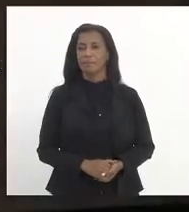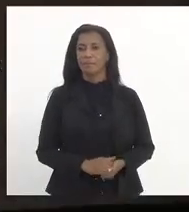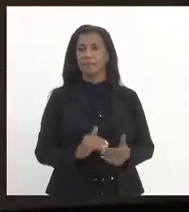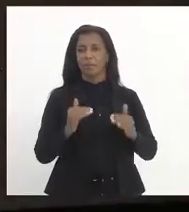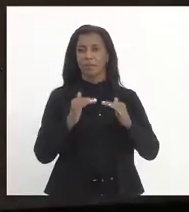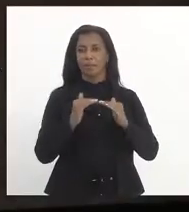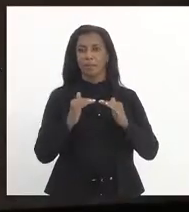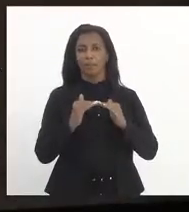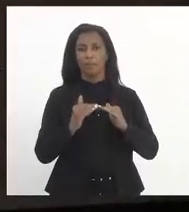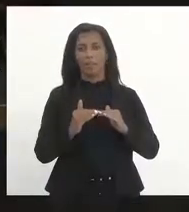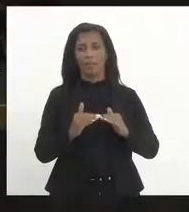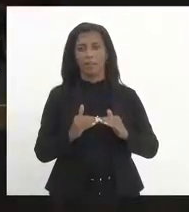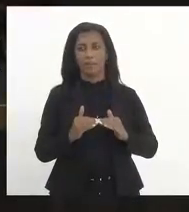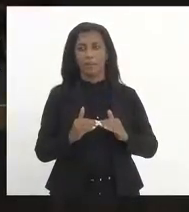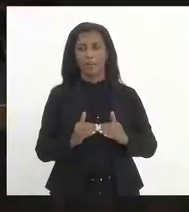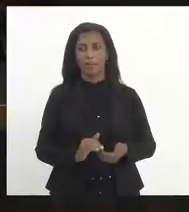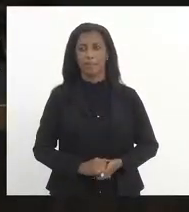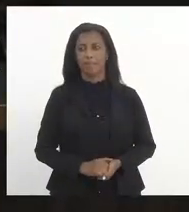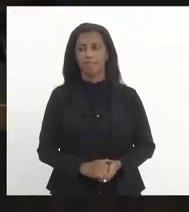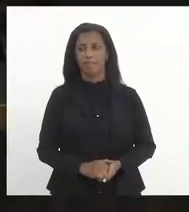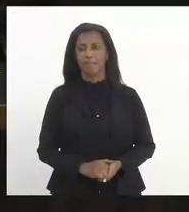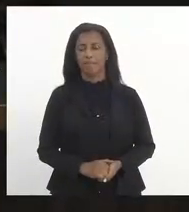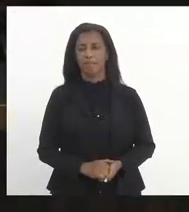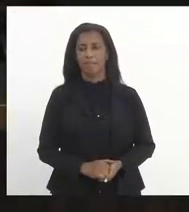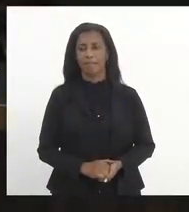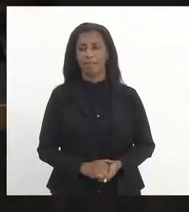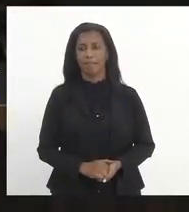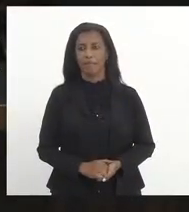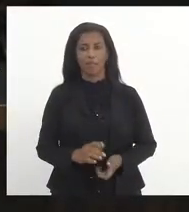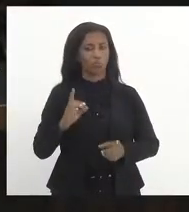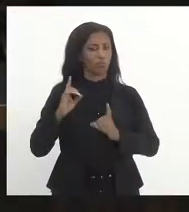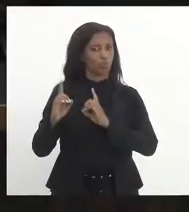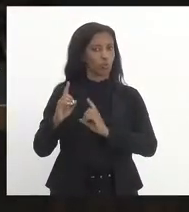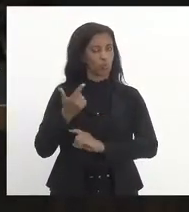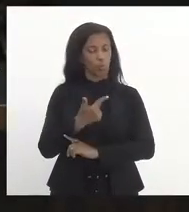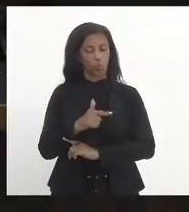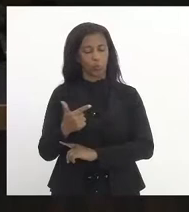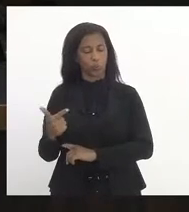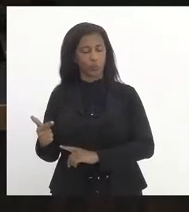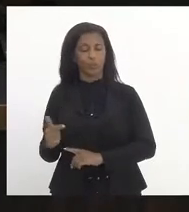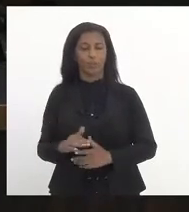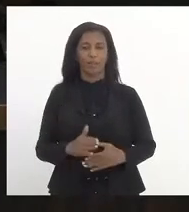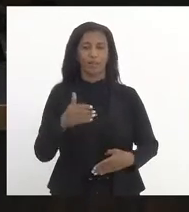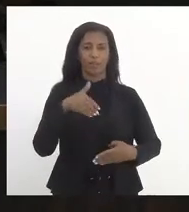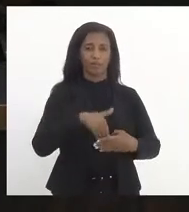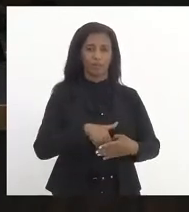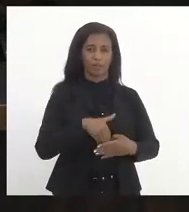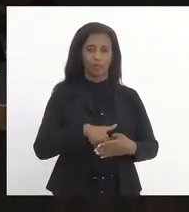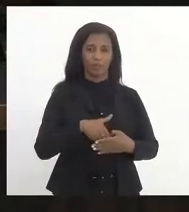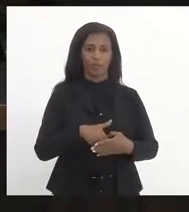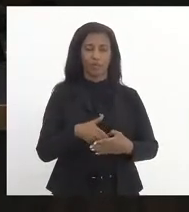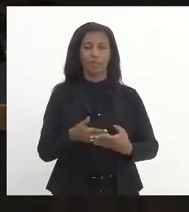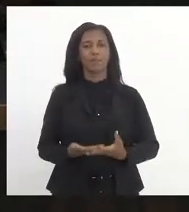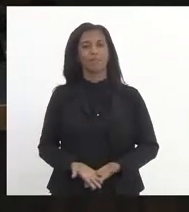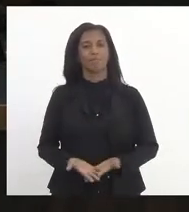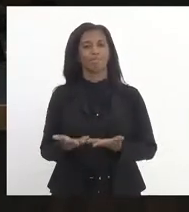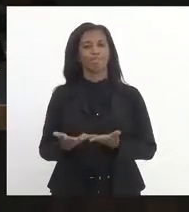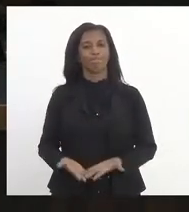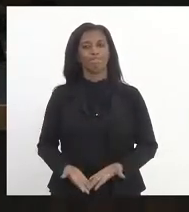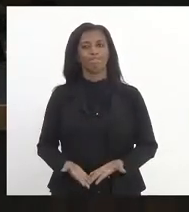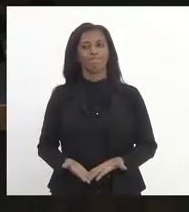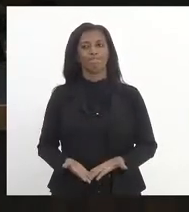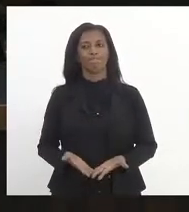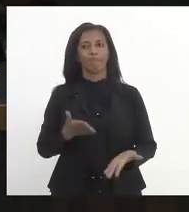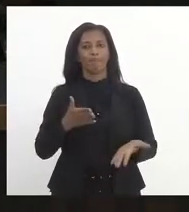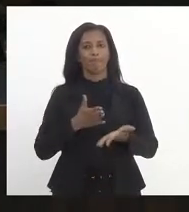Parecer favorável. Com parecer emitido em discussão, não havendo quem queira discutir, encerra a discussão. Em votação, se os que aprovam permaneçam como estão aprovados em